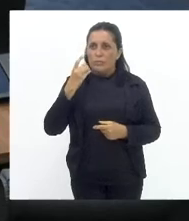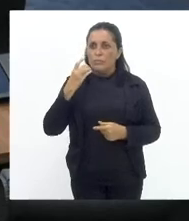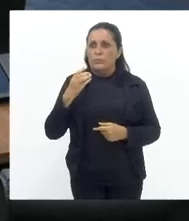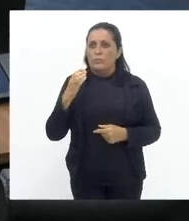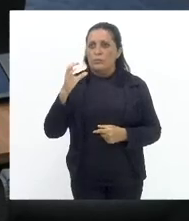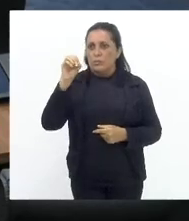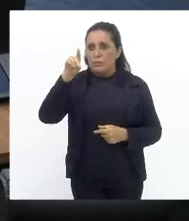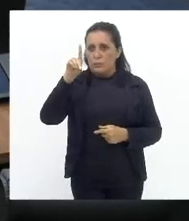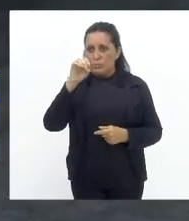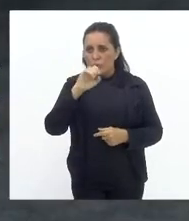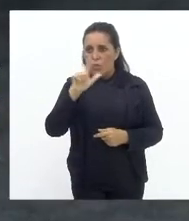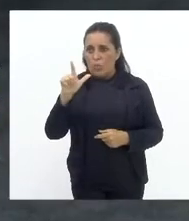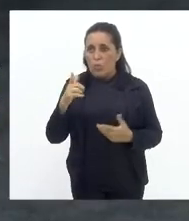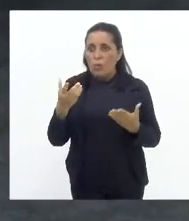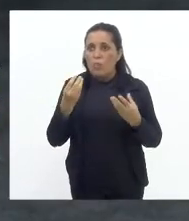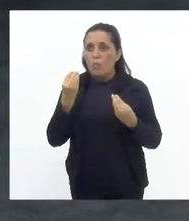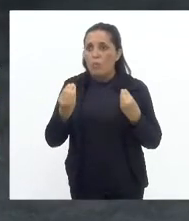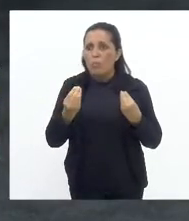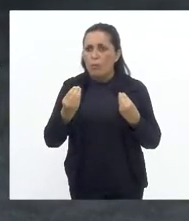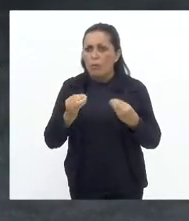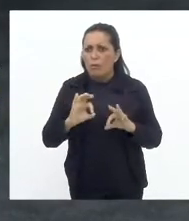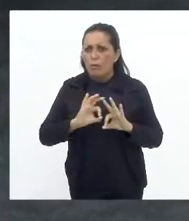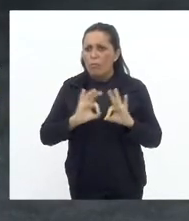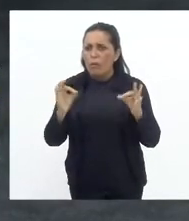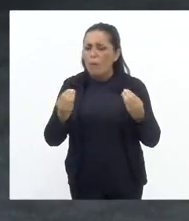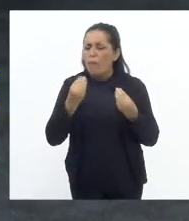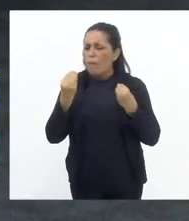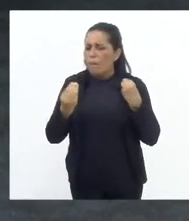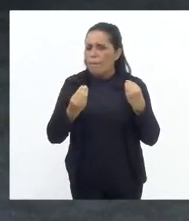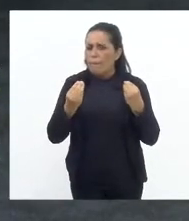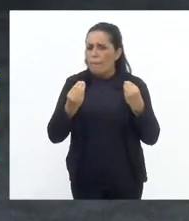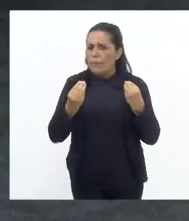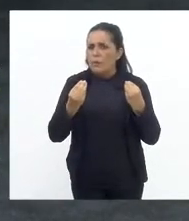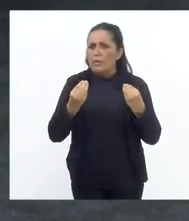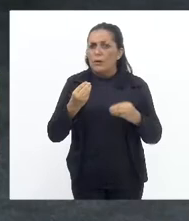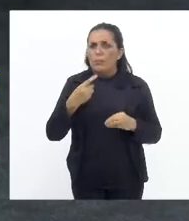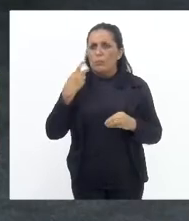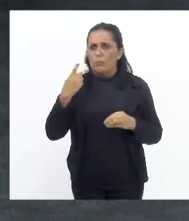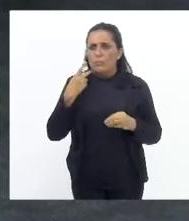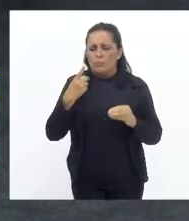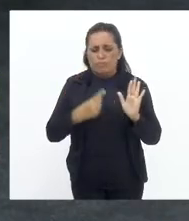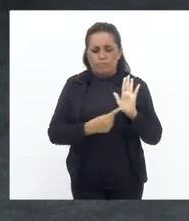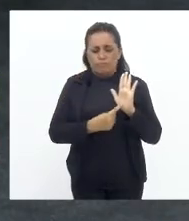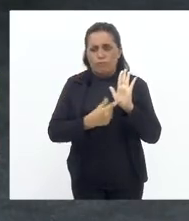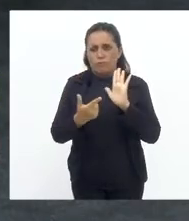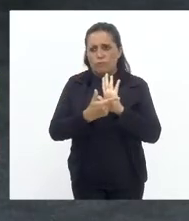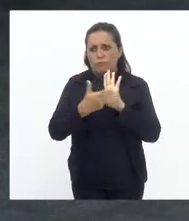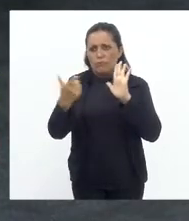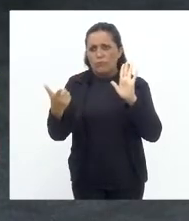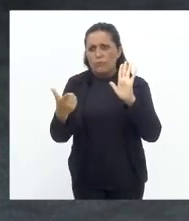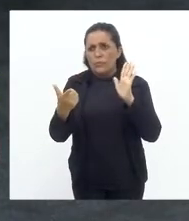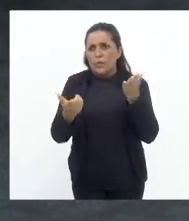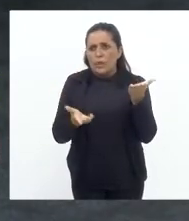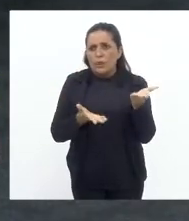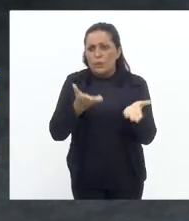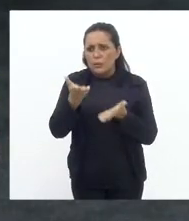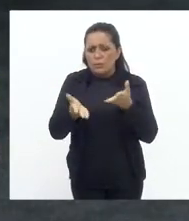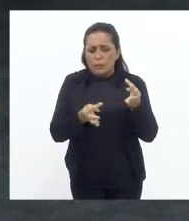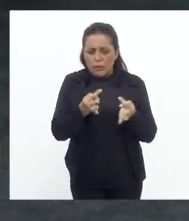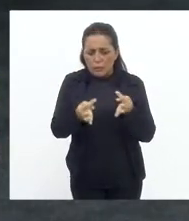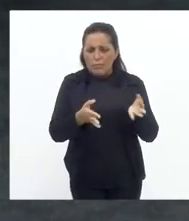No que diz respeito à maneira que a morte do policial foi abordada no veículo de imprensa tratar qualquer